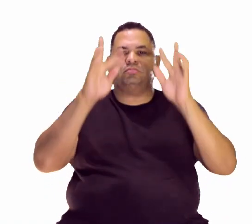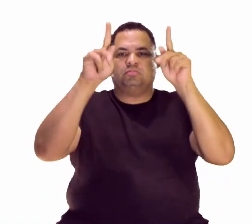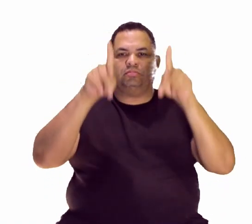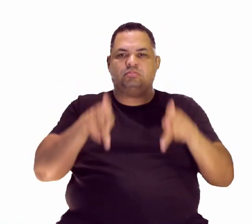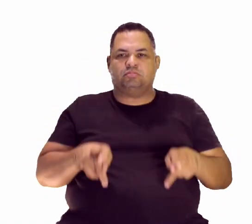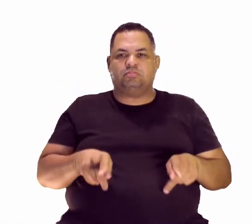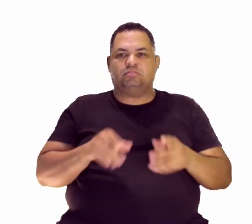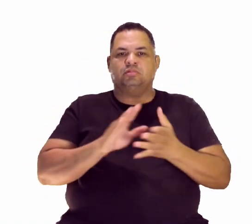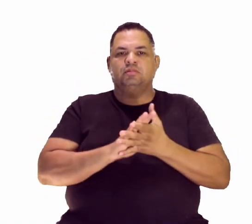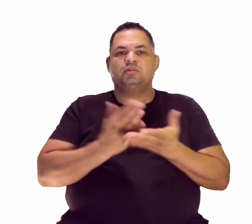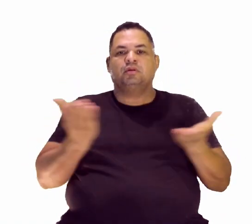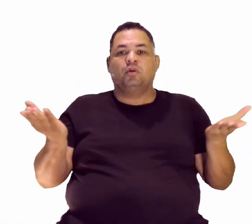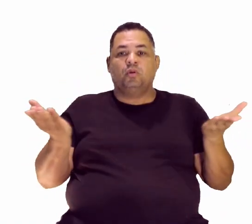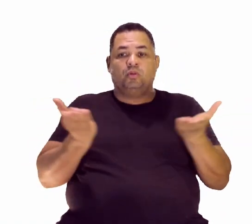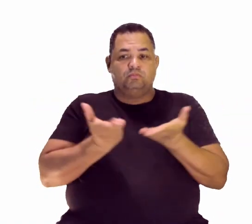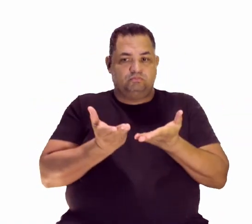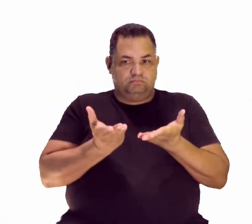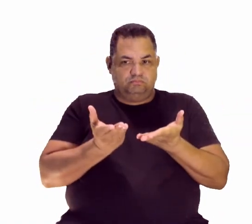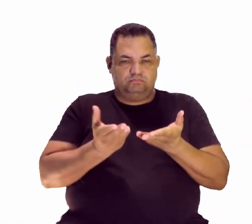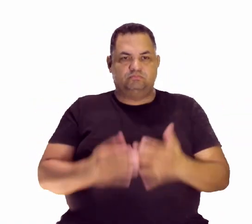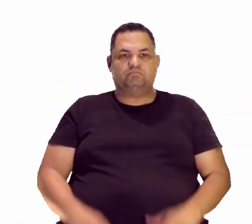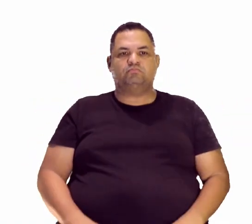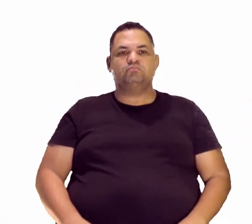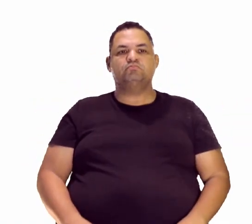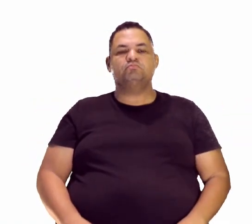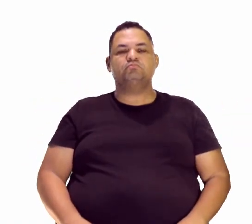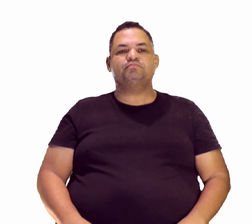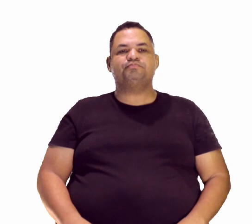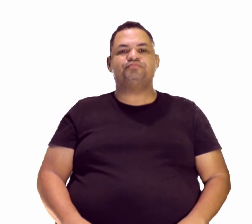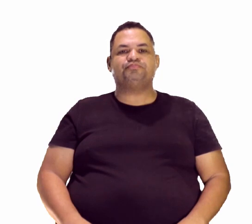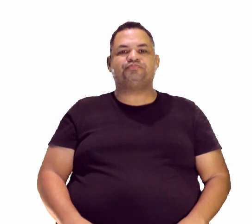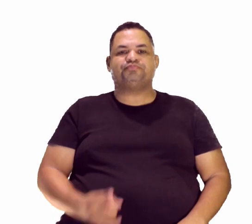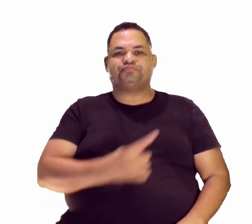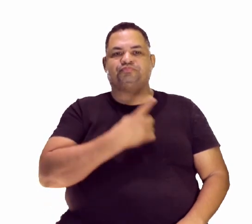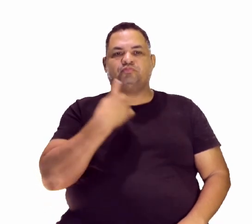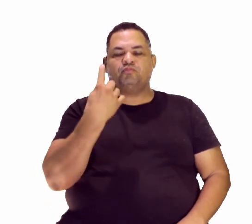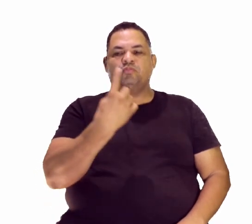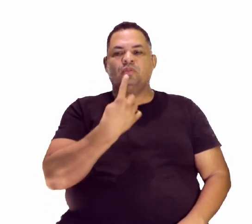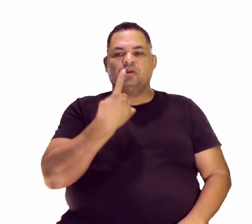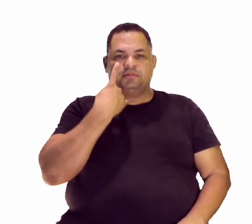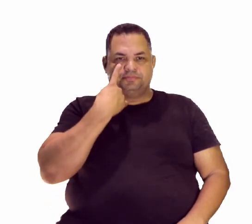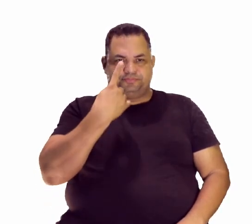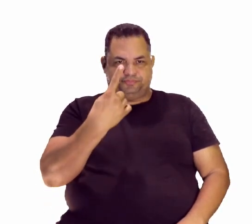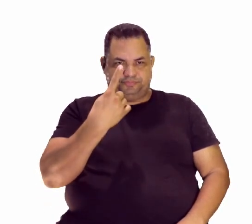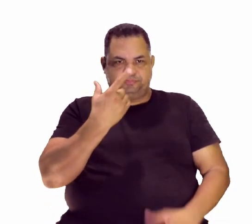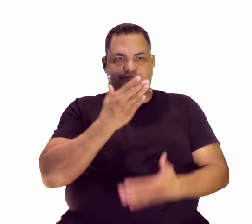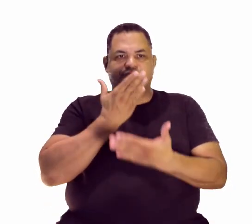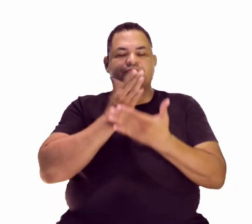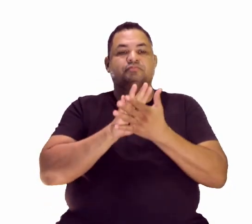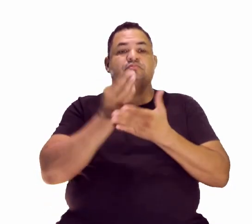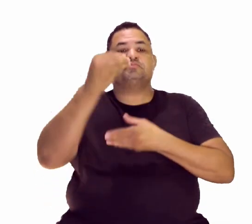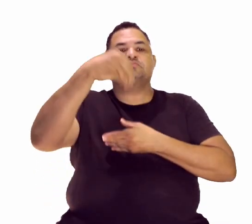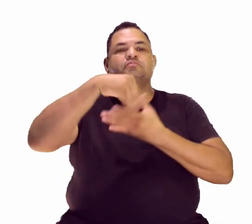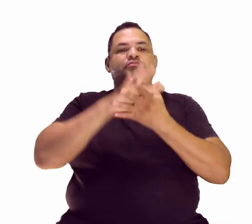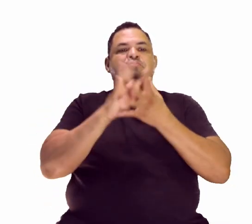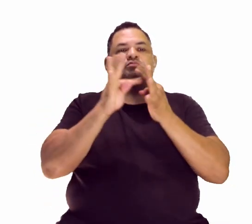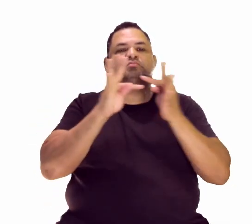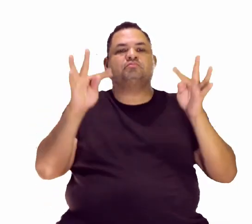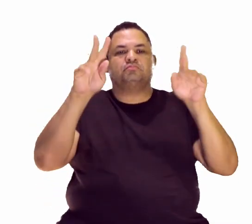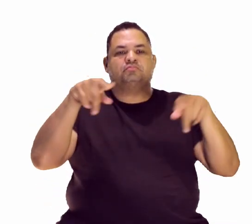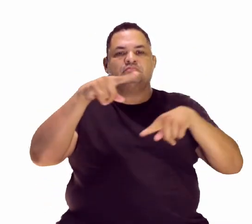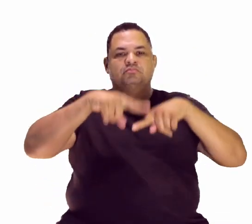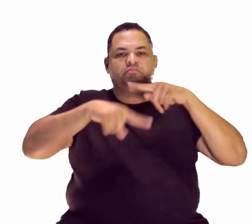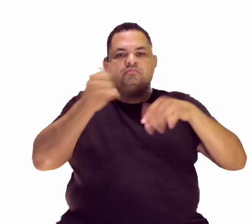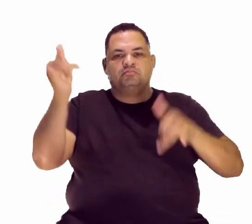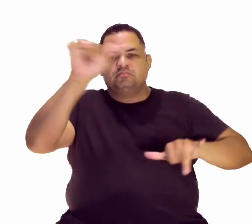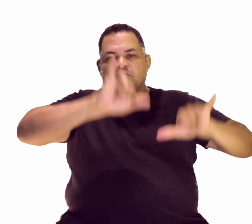tabela periódica atual, onde nós vimos que na tabela os elementos